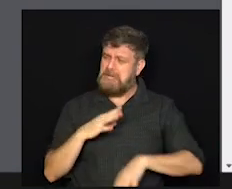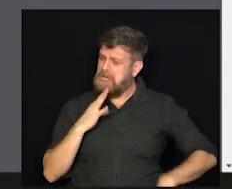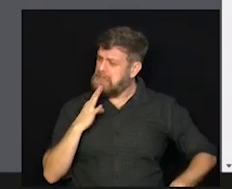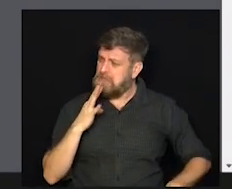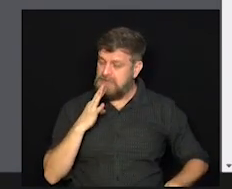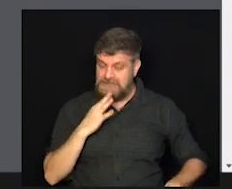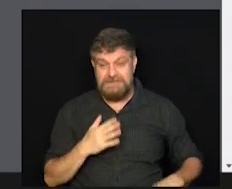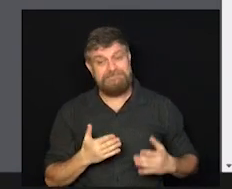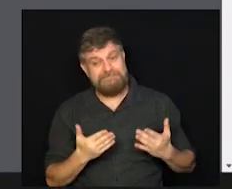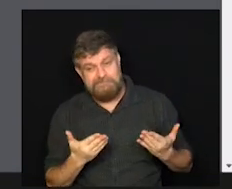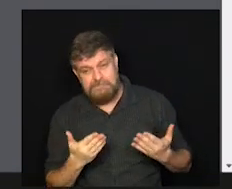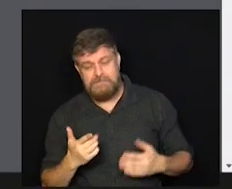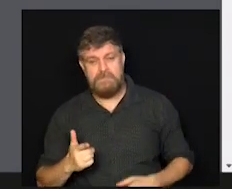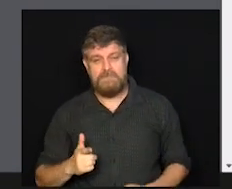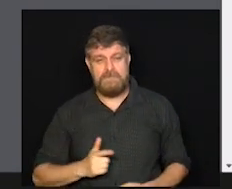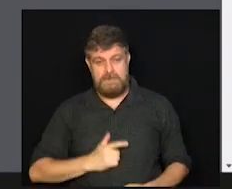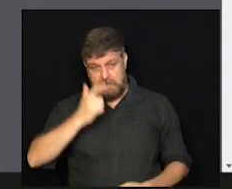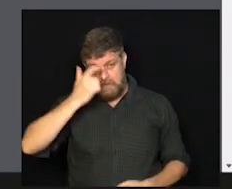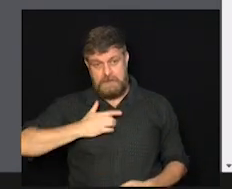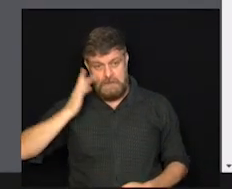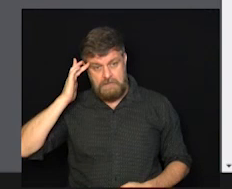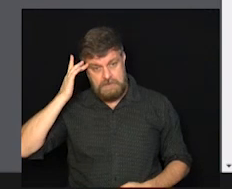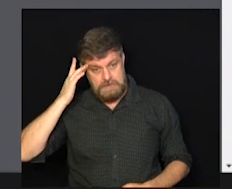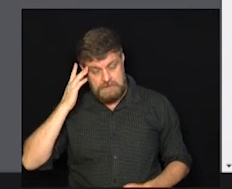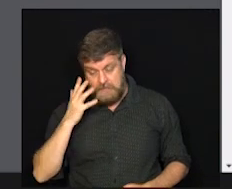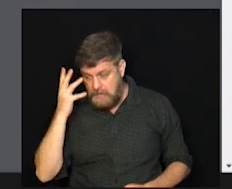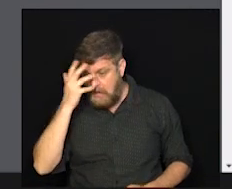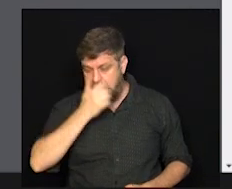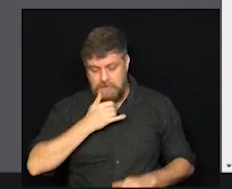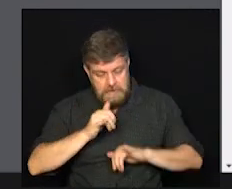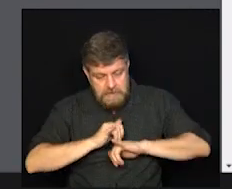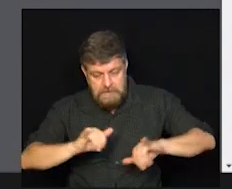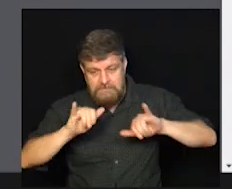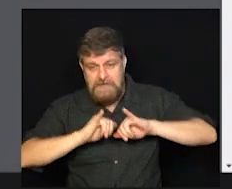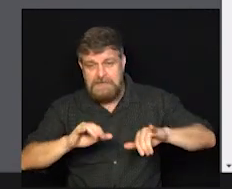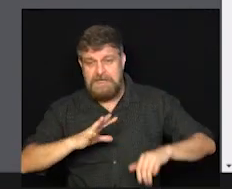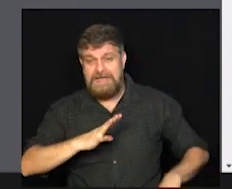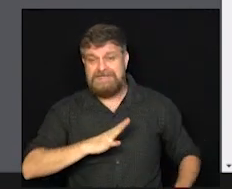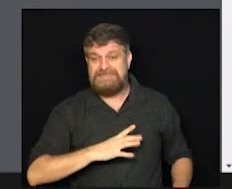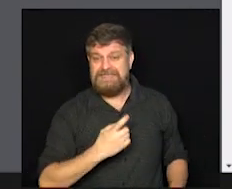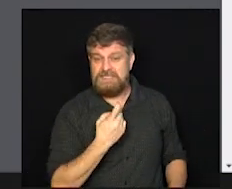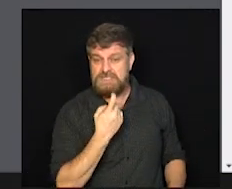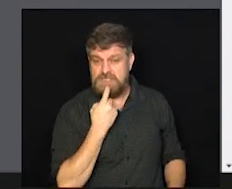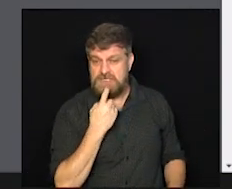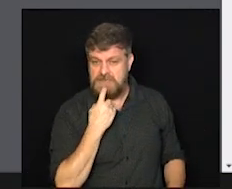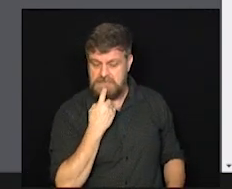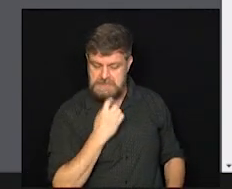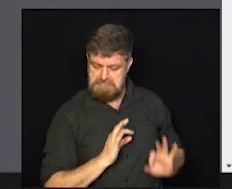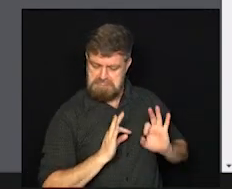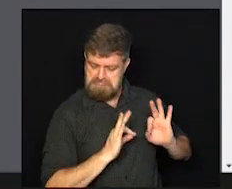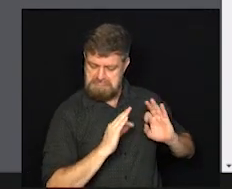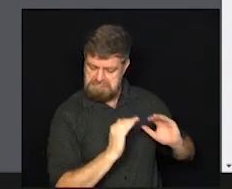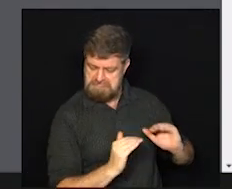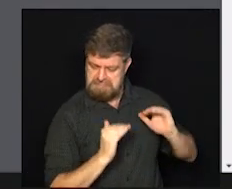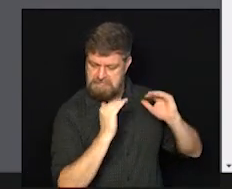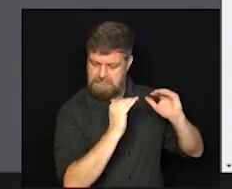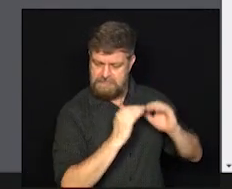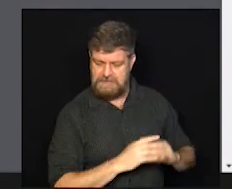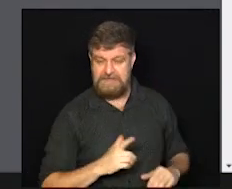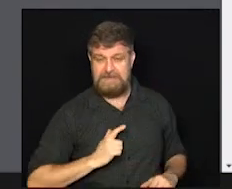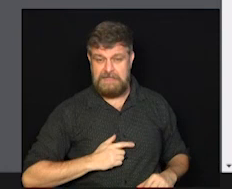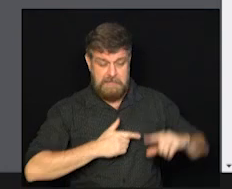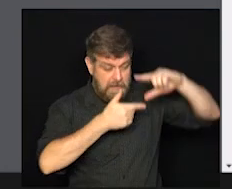real. Por isso que eu achei bonito destacar a princesa do Oeste dos Barões do Café. É uma mentalidade que gera